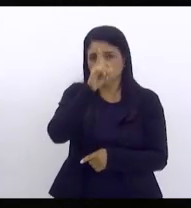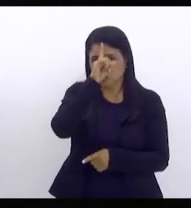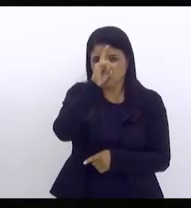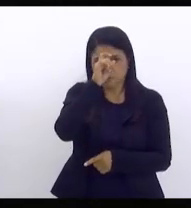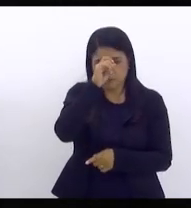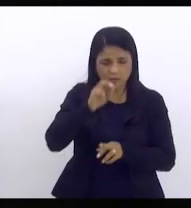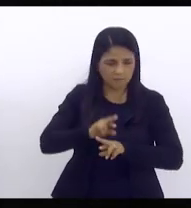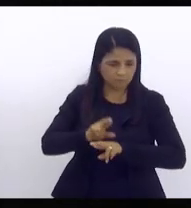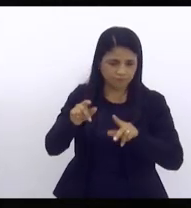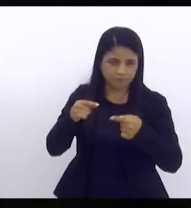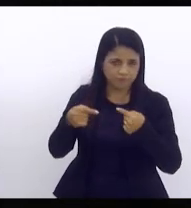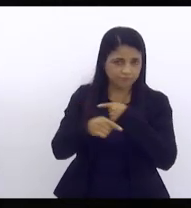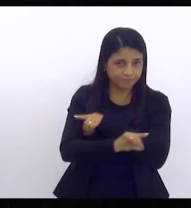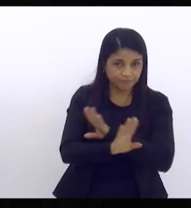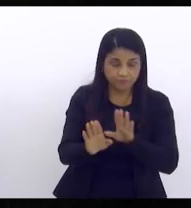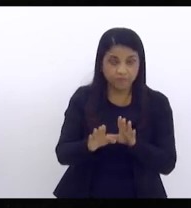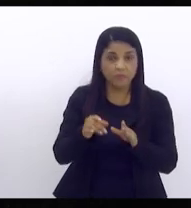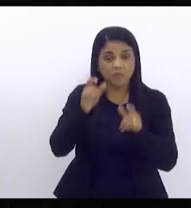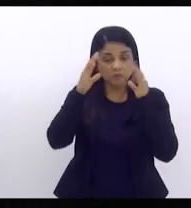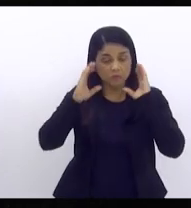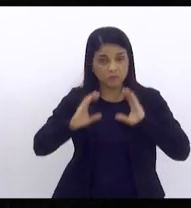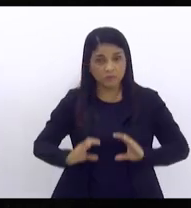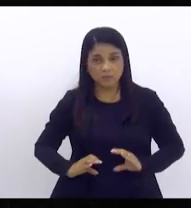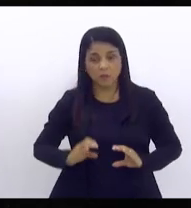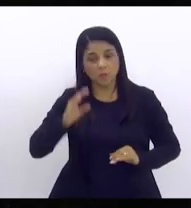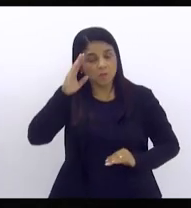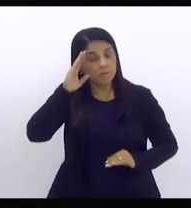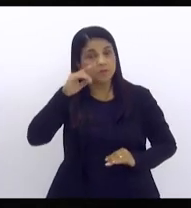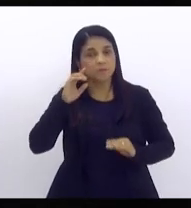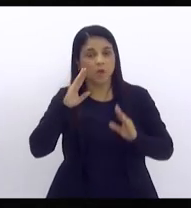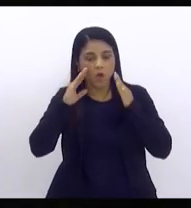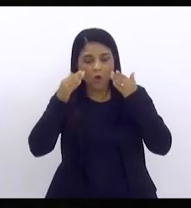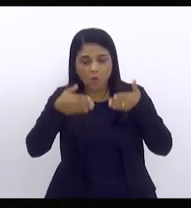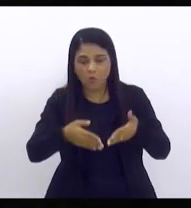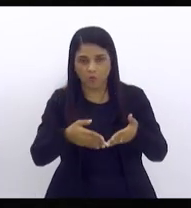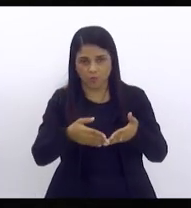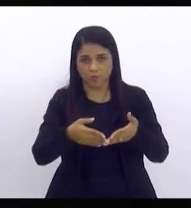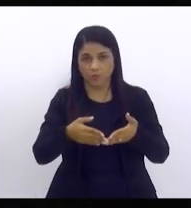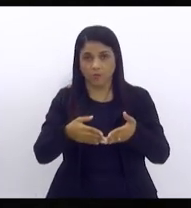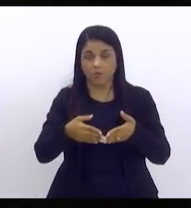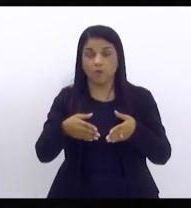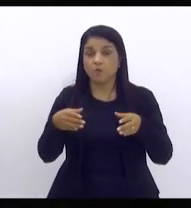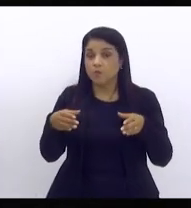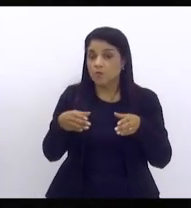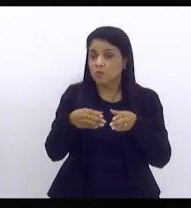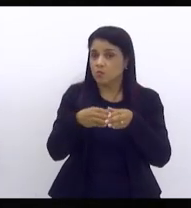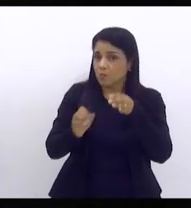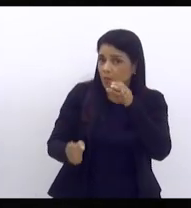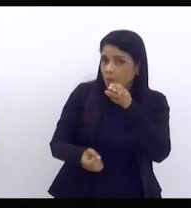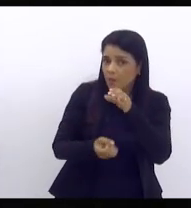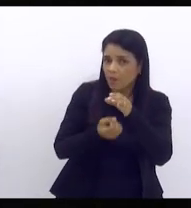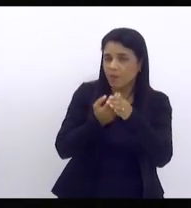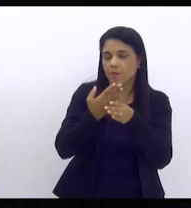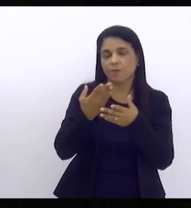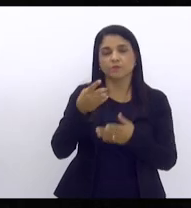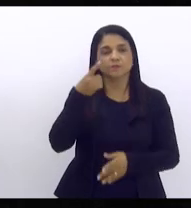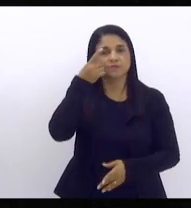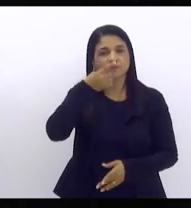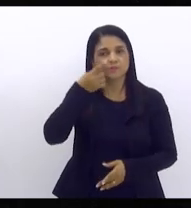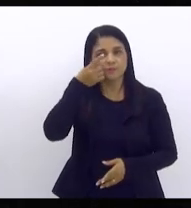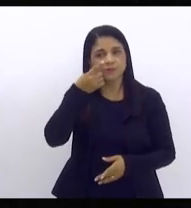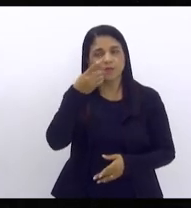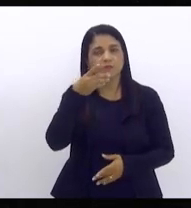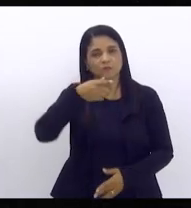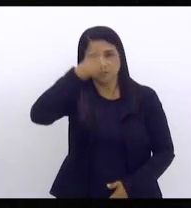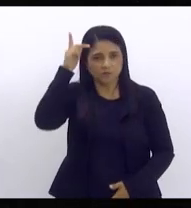que tenha no cidadão a sua prioridade. E a nossa frente que surge, deputados que aqui estão, deputado